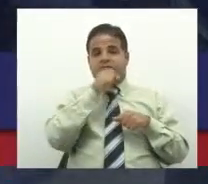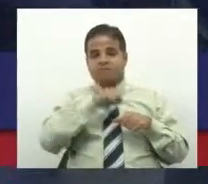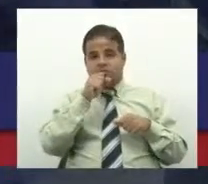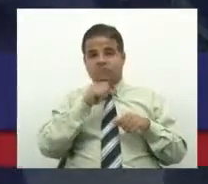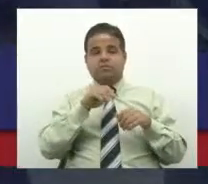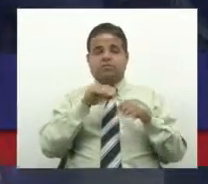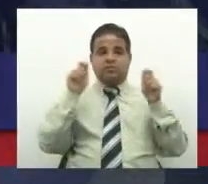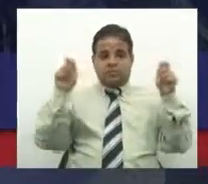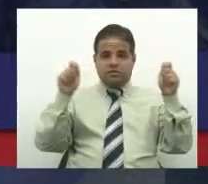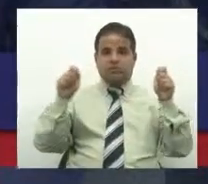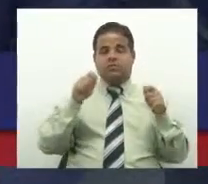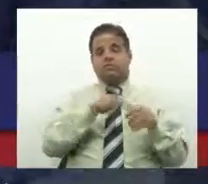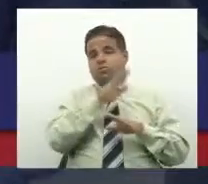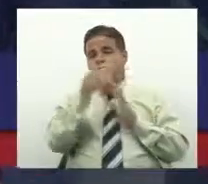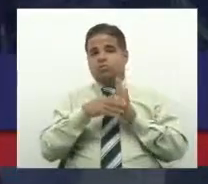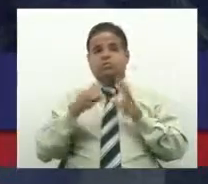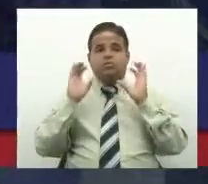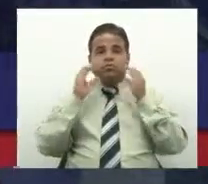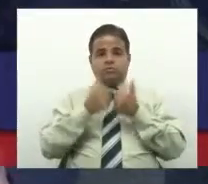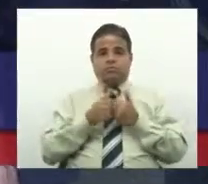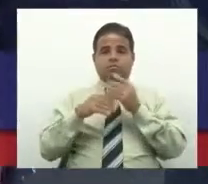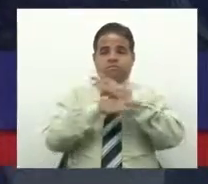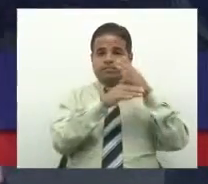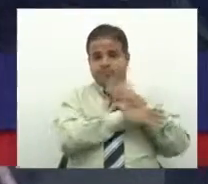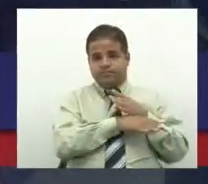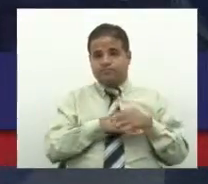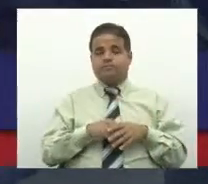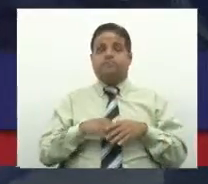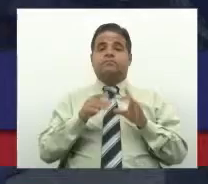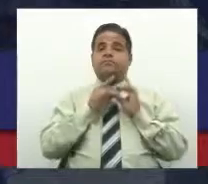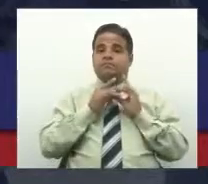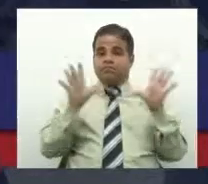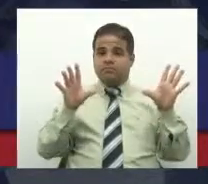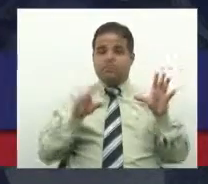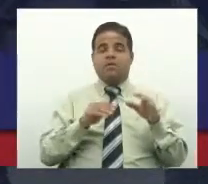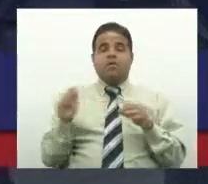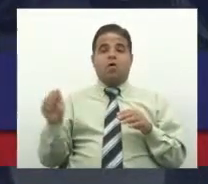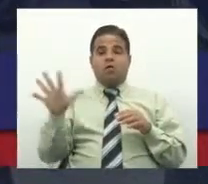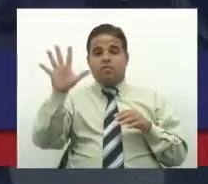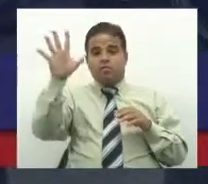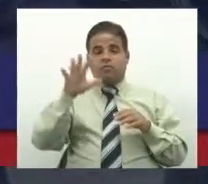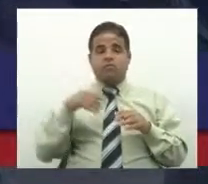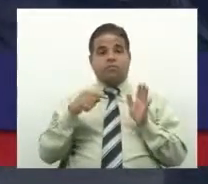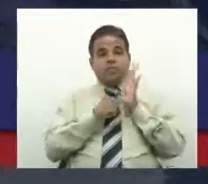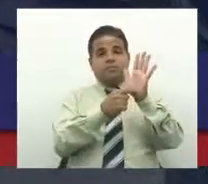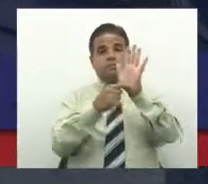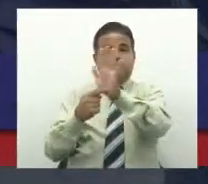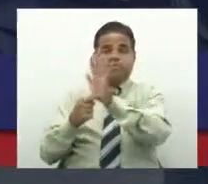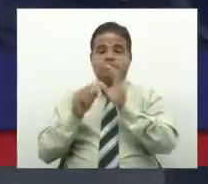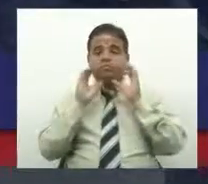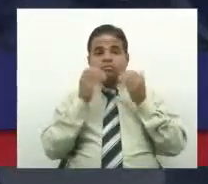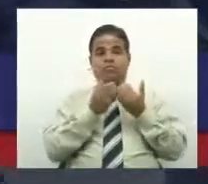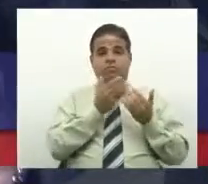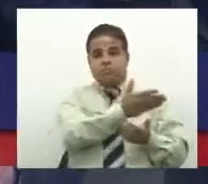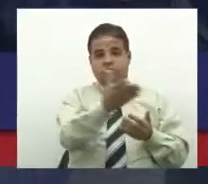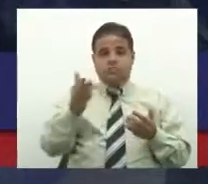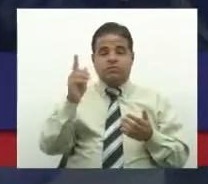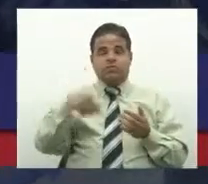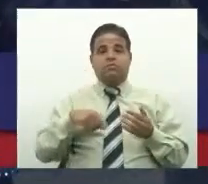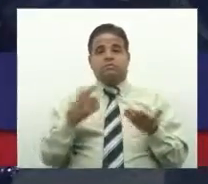todas as câmaras municipais do nosso país liberam um valor para o vereador apresentar para a comunidade.